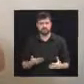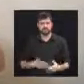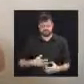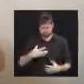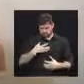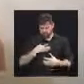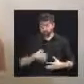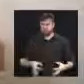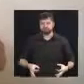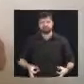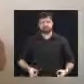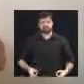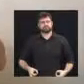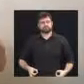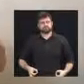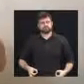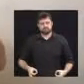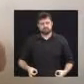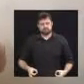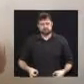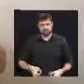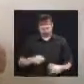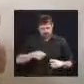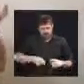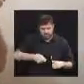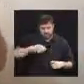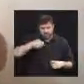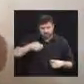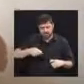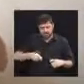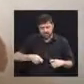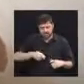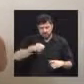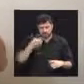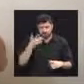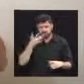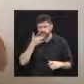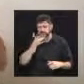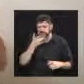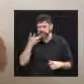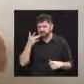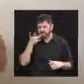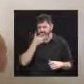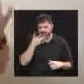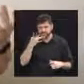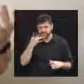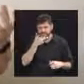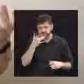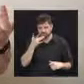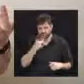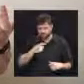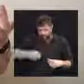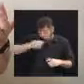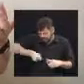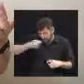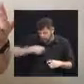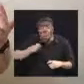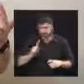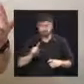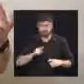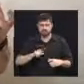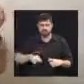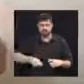refeições, sentir, comer meditando, você sente o gosto dos alimentos, então você não vai comer acima daquilo que